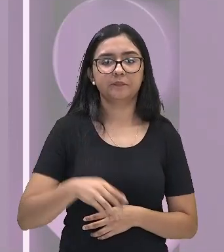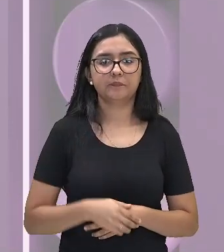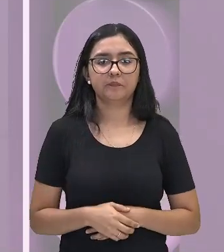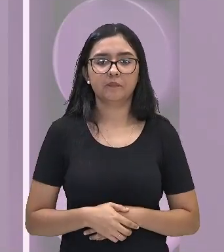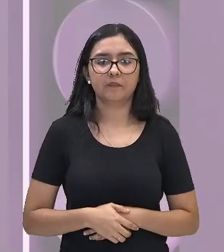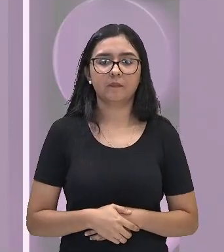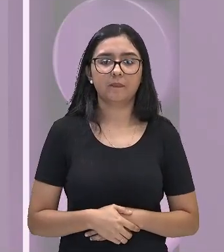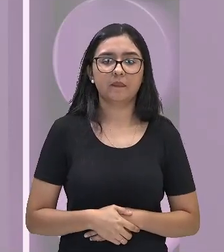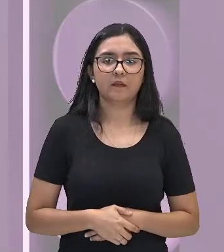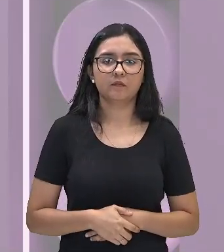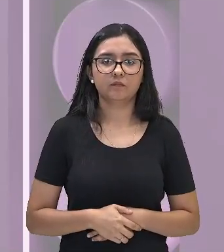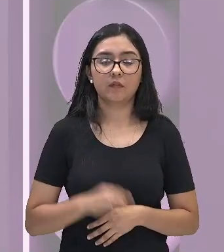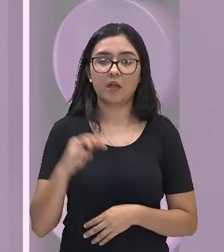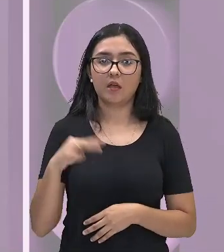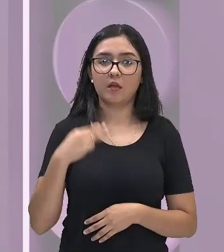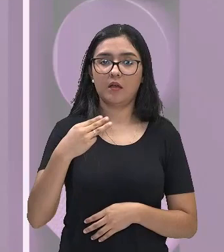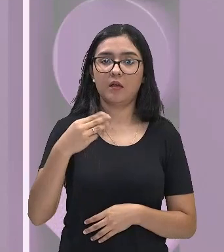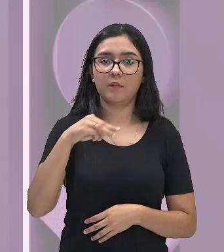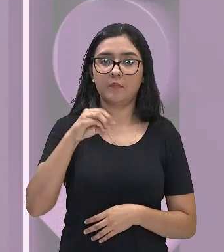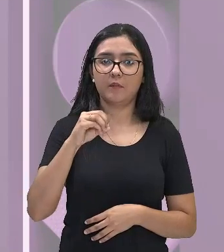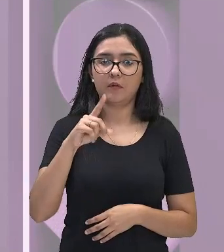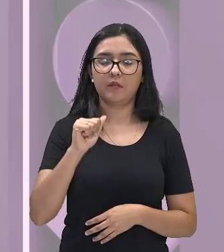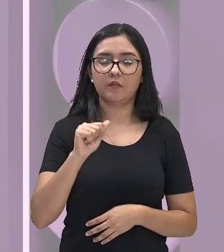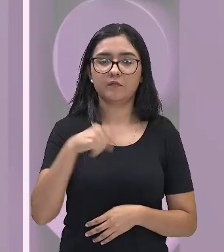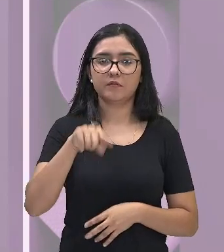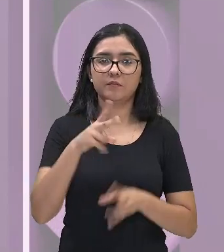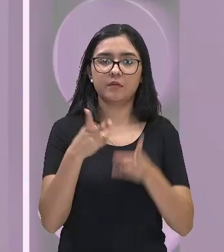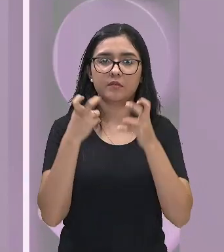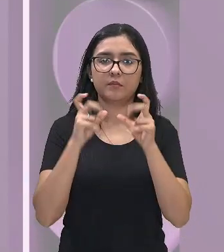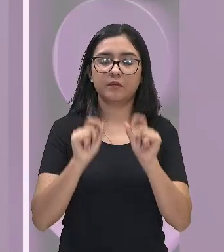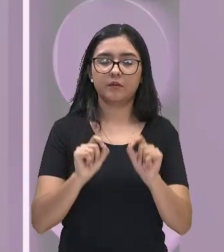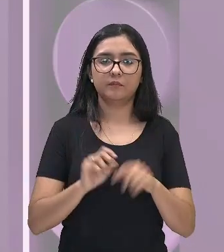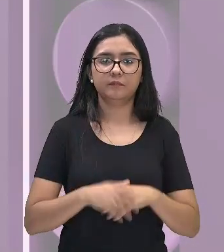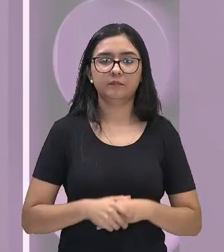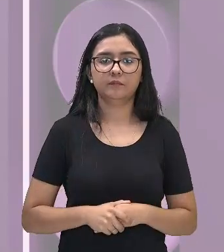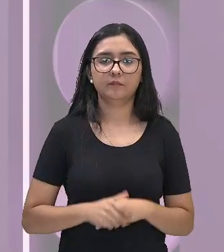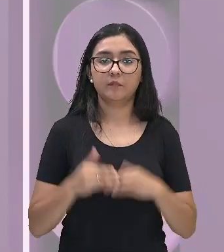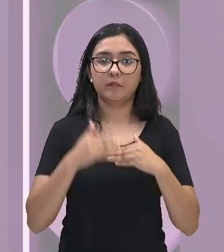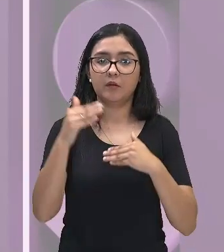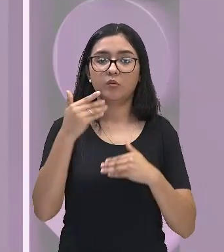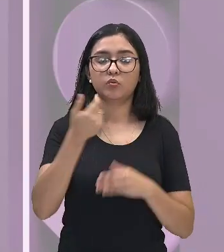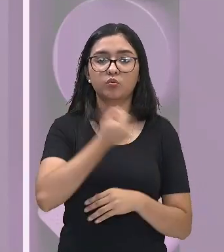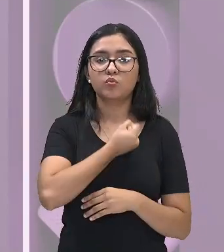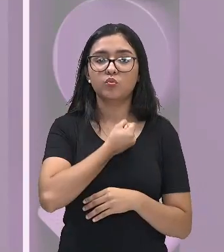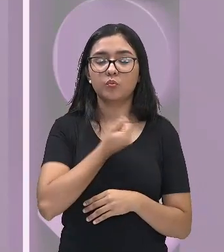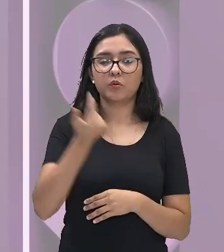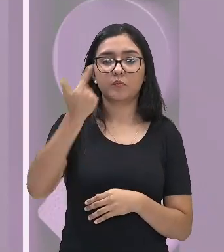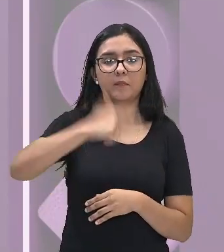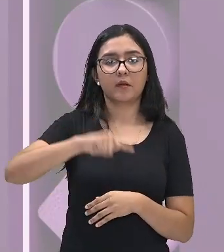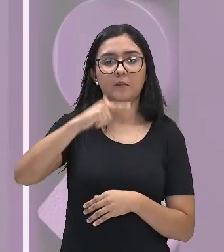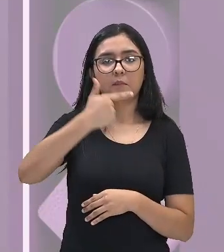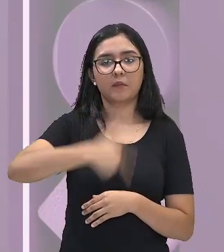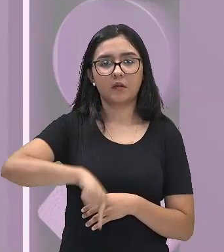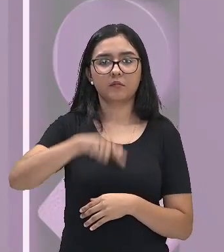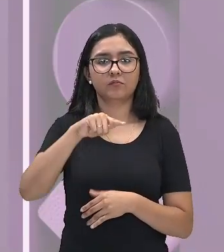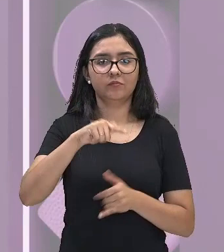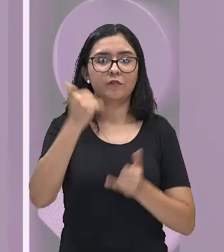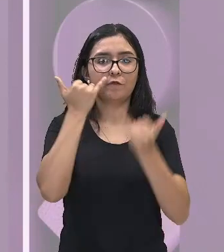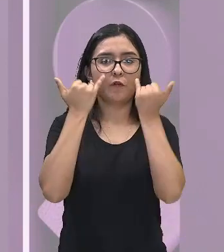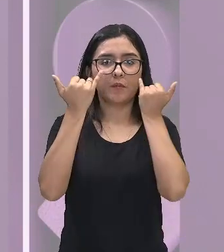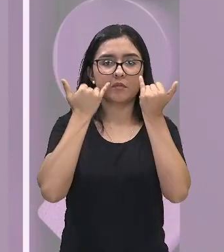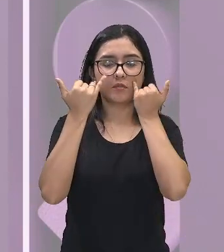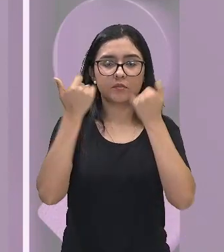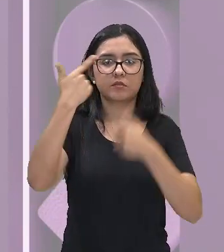aquela né na qual você observa o maior número né de ocorrências de um determinado elemento